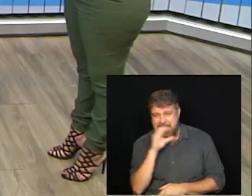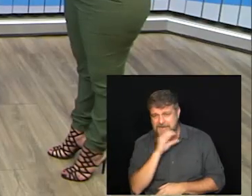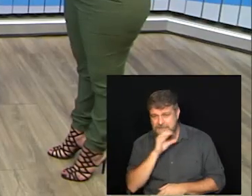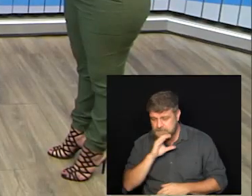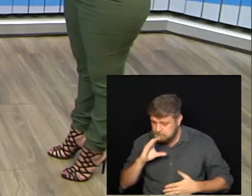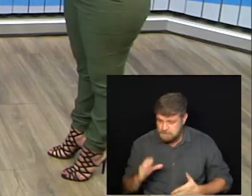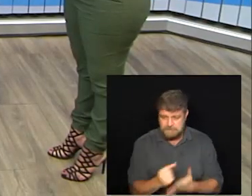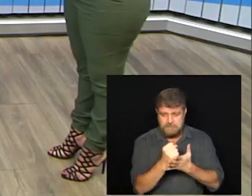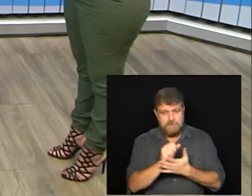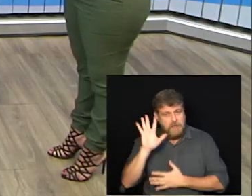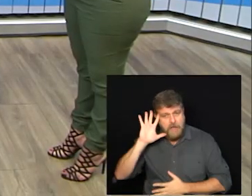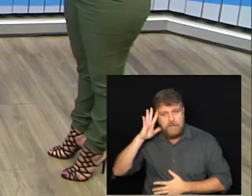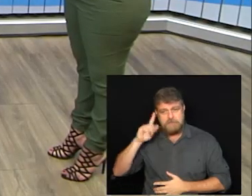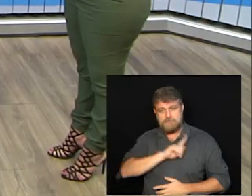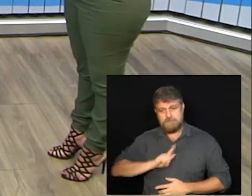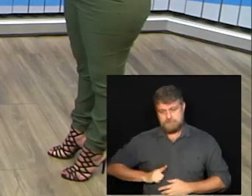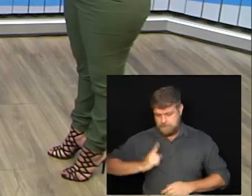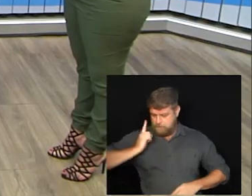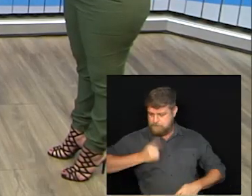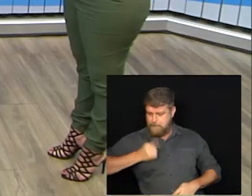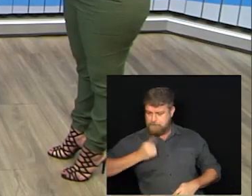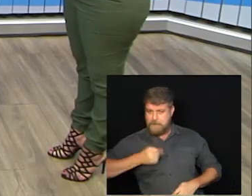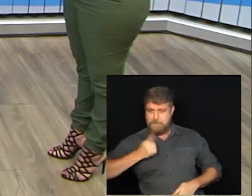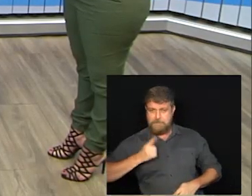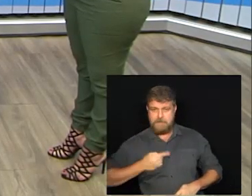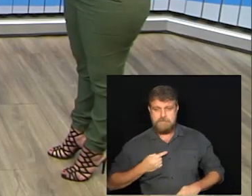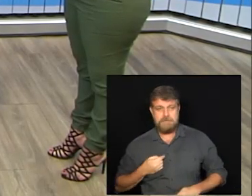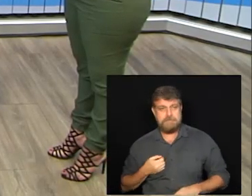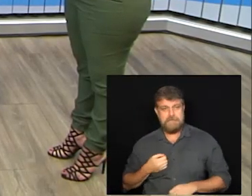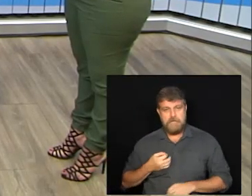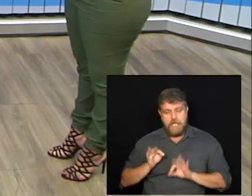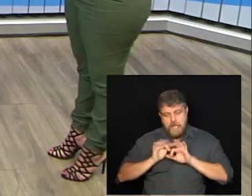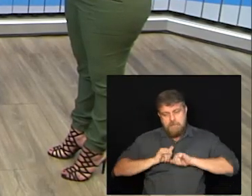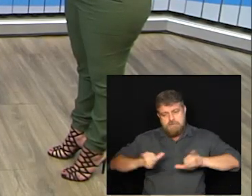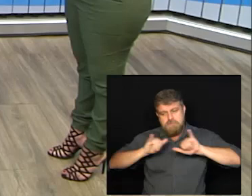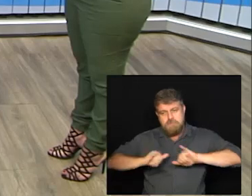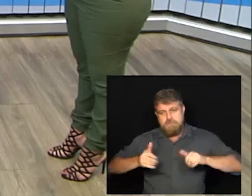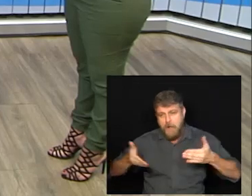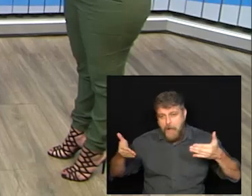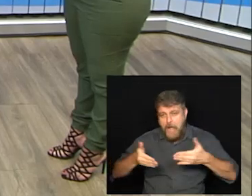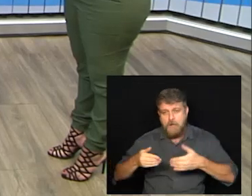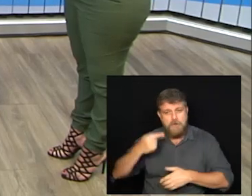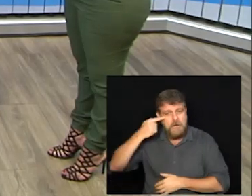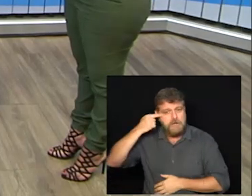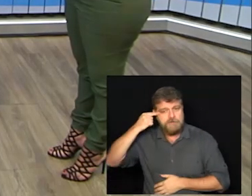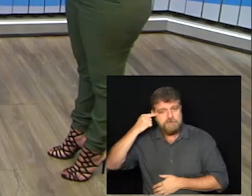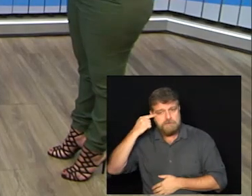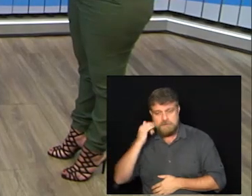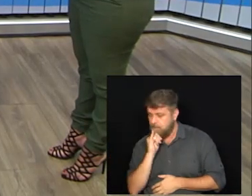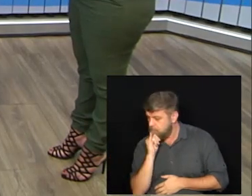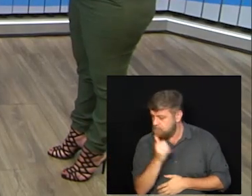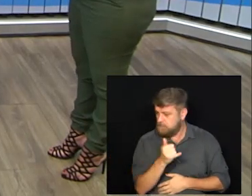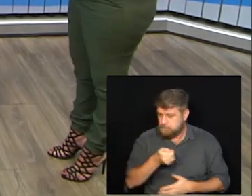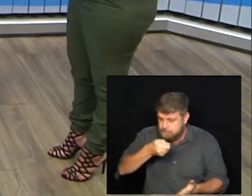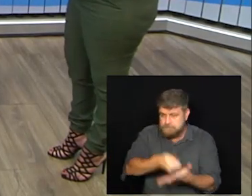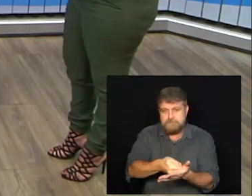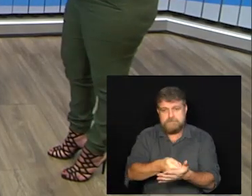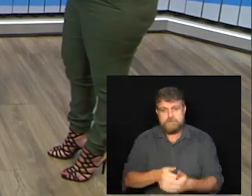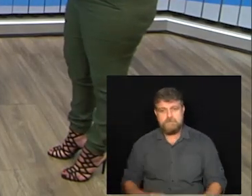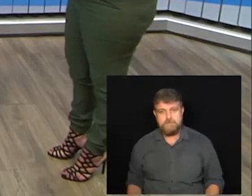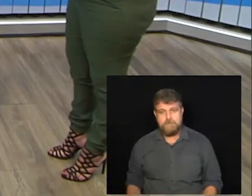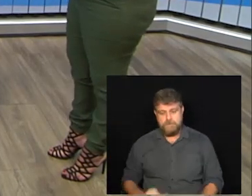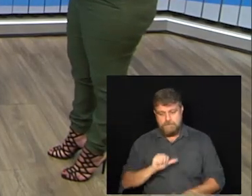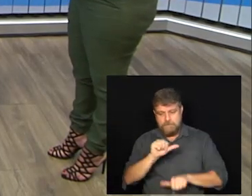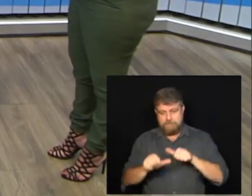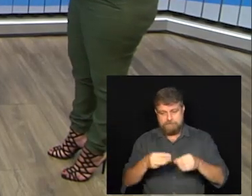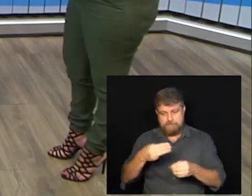É a decisão do governo do estado que acabou de ser anunciado pelo João Dória. Lembrando que essa ideia do escalonamento é na